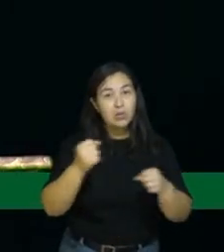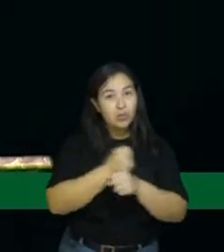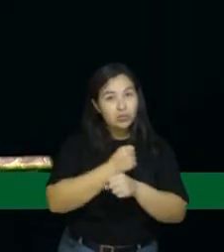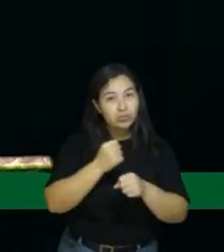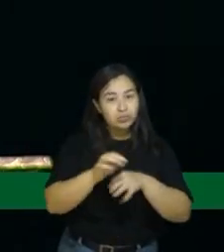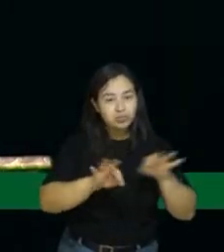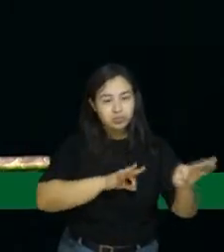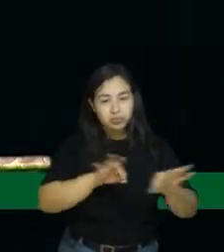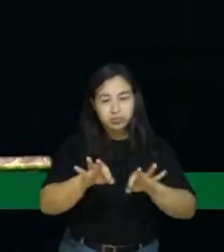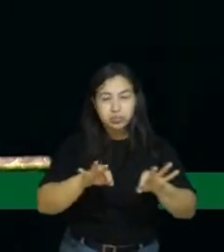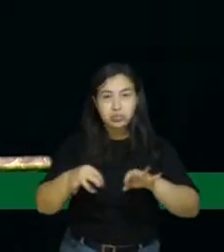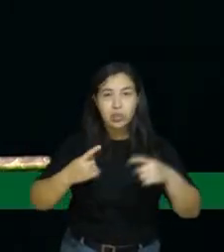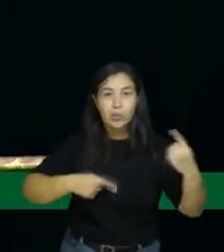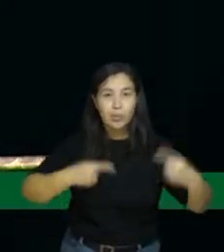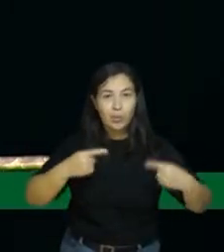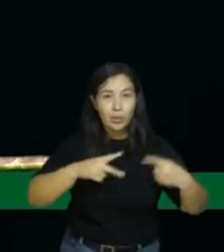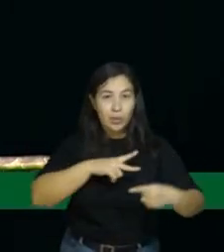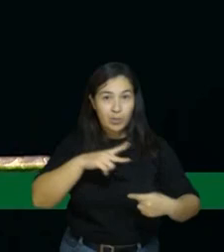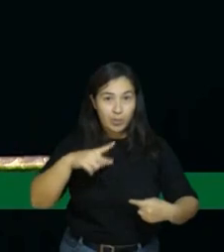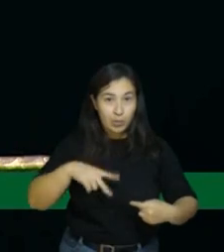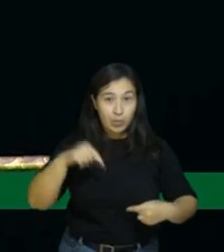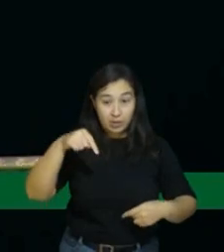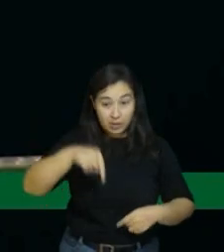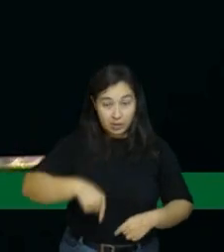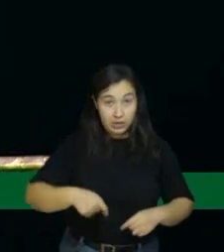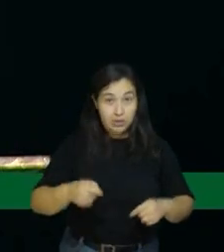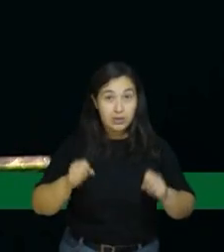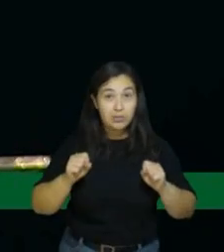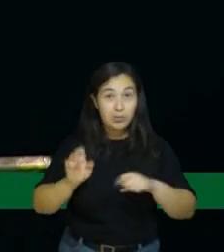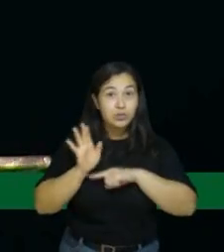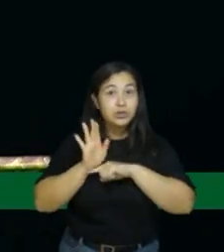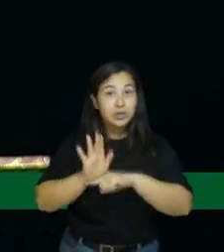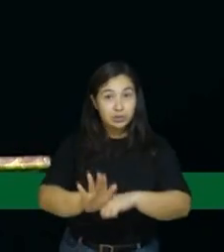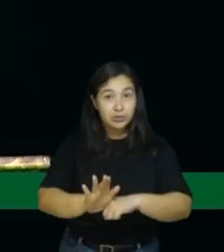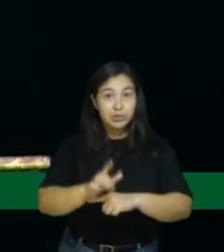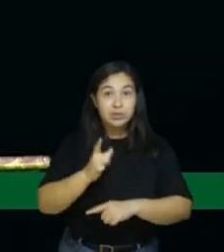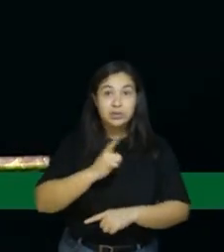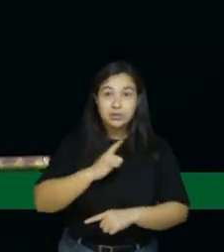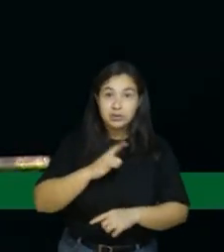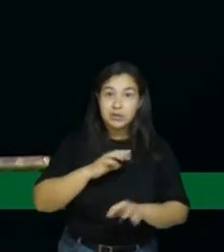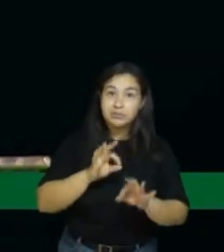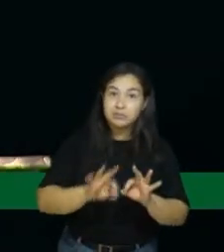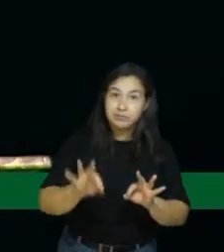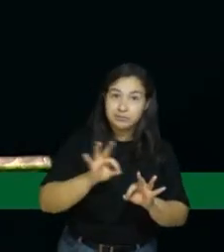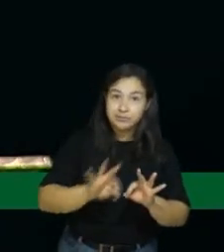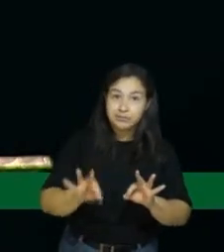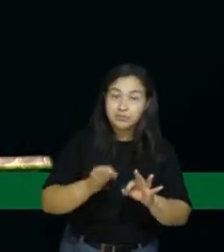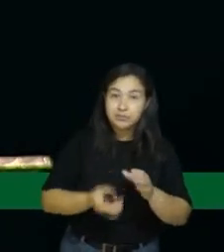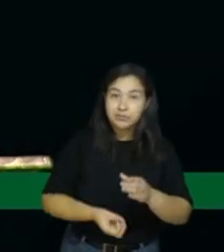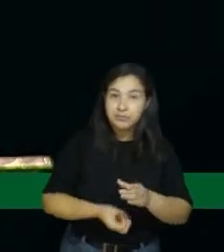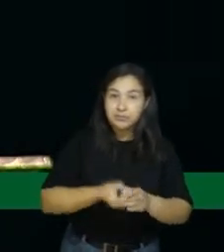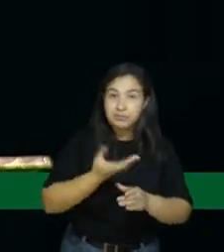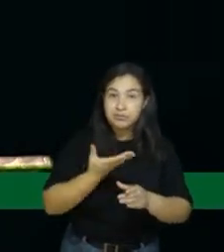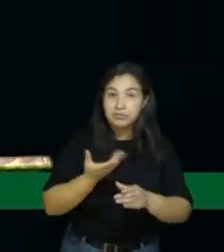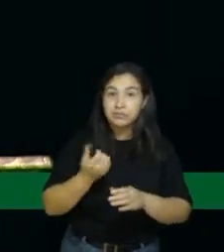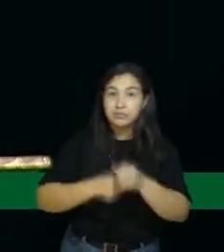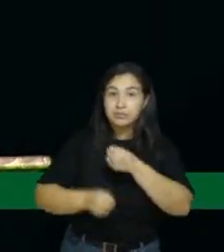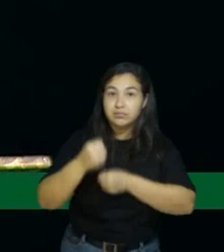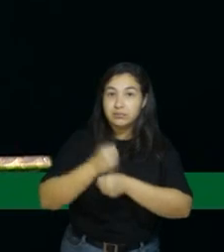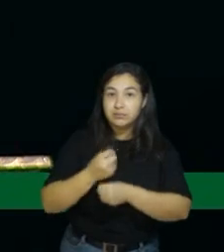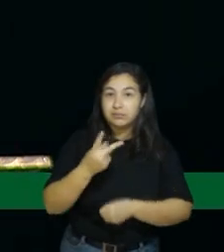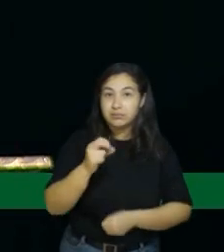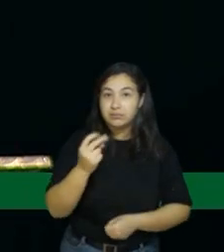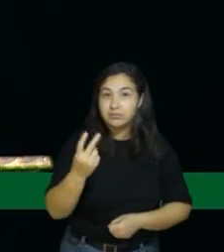enquanto Instituto viva estamos aqui para auxiliar nós temos enquanto Instituto fundado o ano passado os